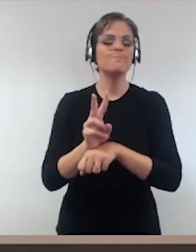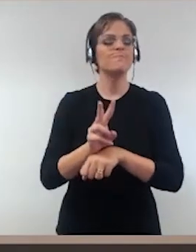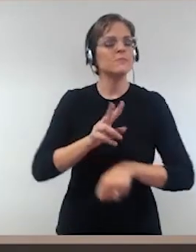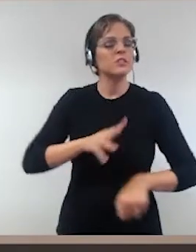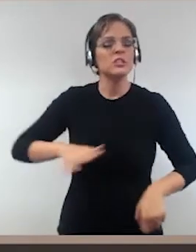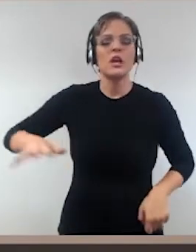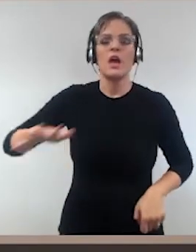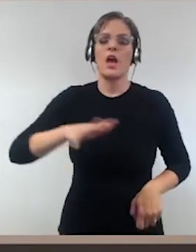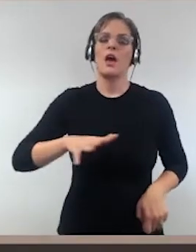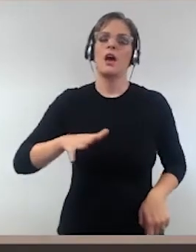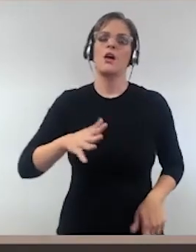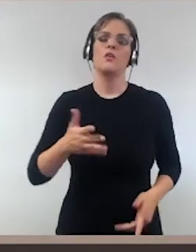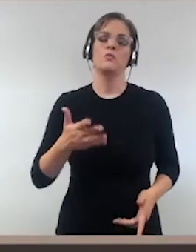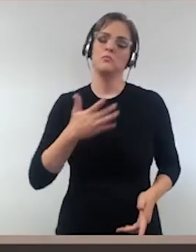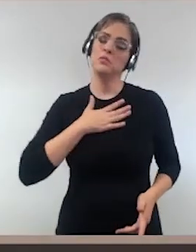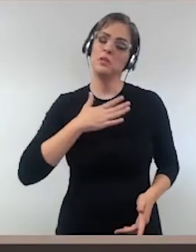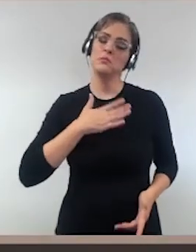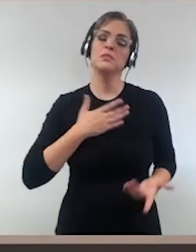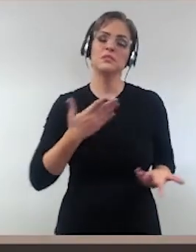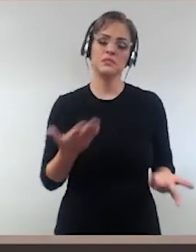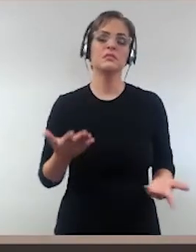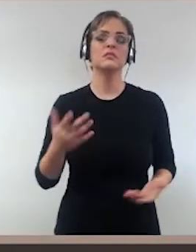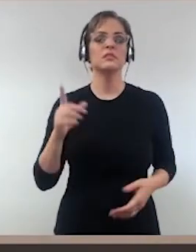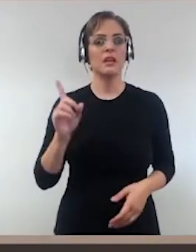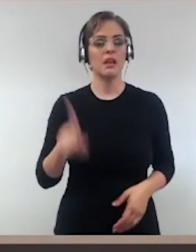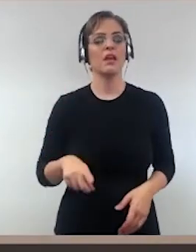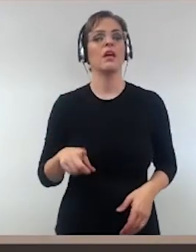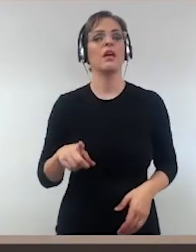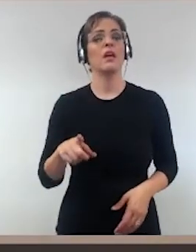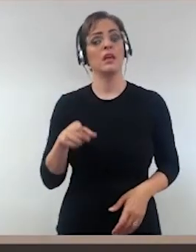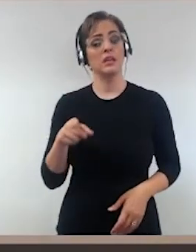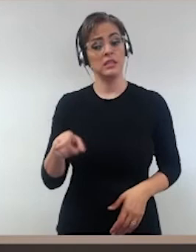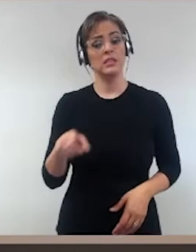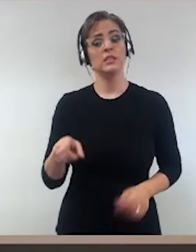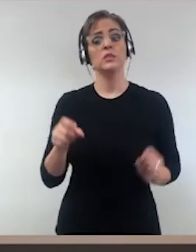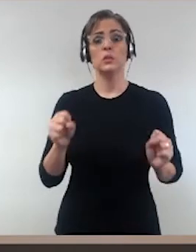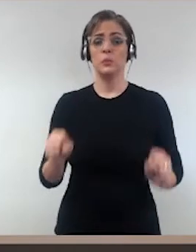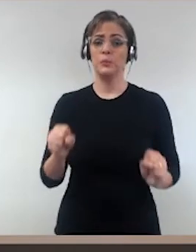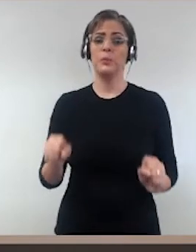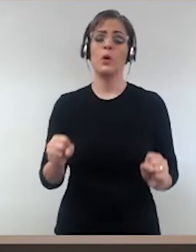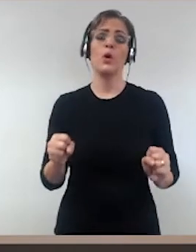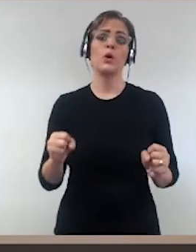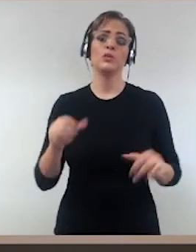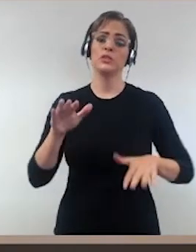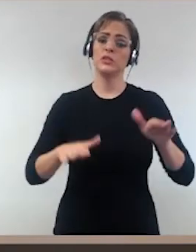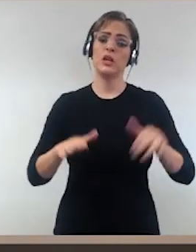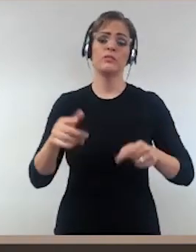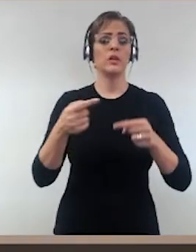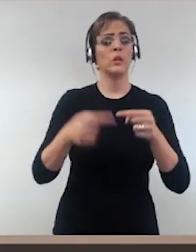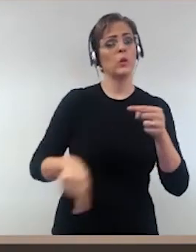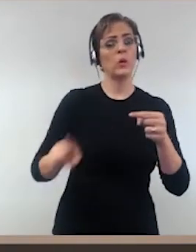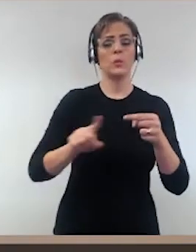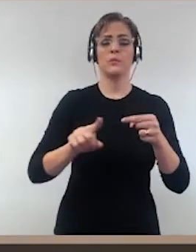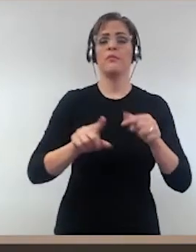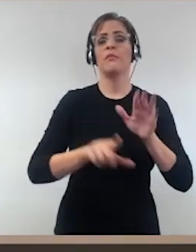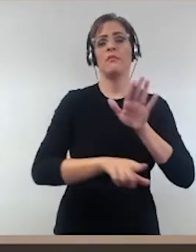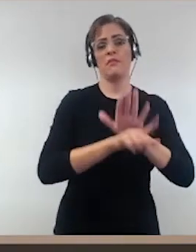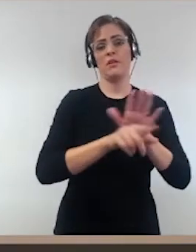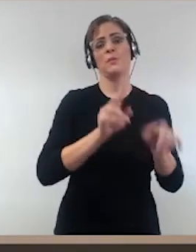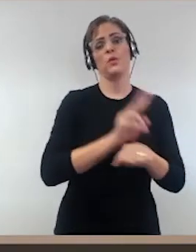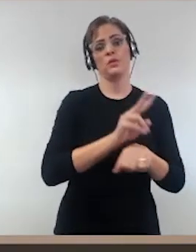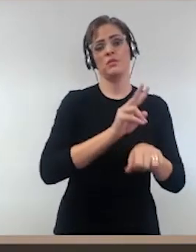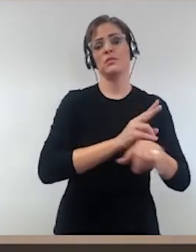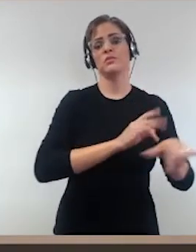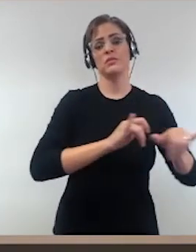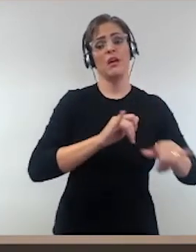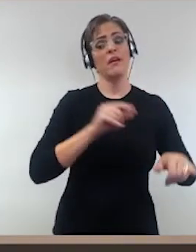a princípio, então, numa análise aí preliminar, eu diria que ela pode, sim, confrontar o direito fundamental à proteção de dados, até porque a gente poderia melhorar